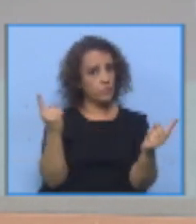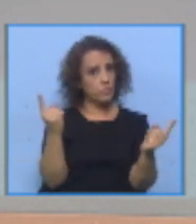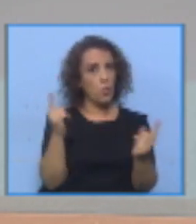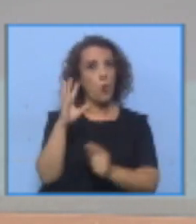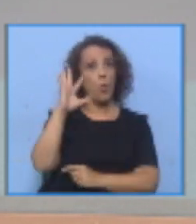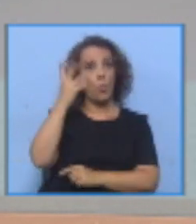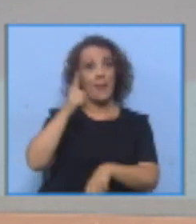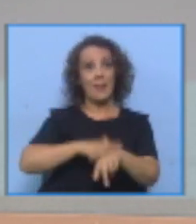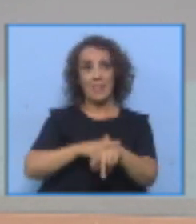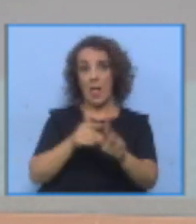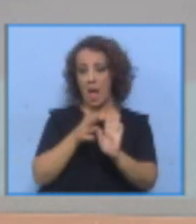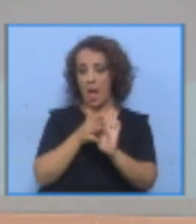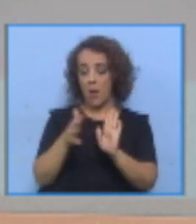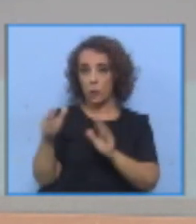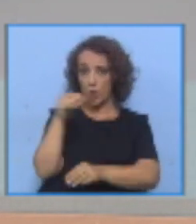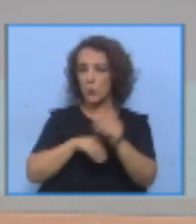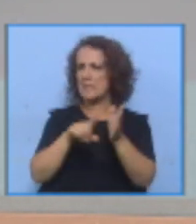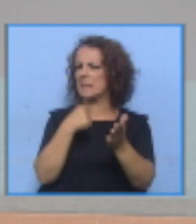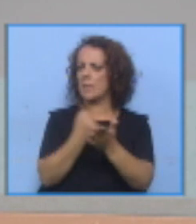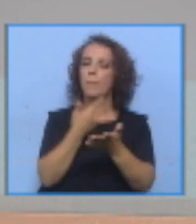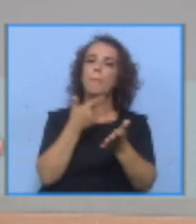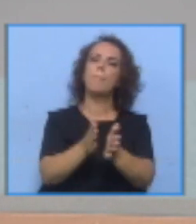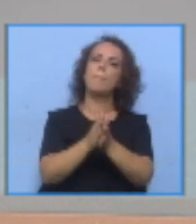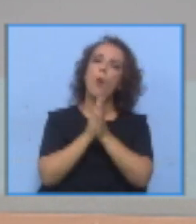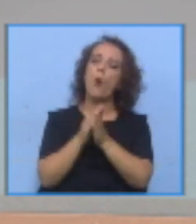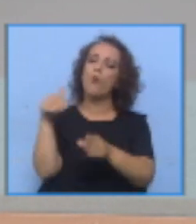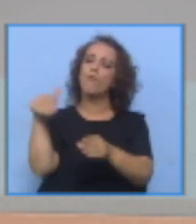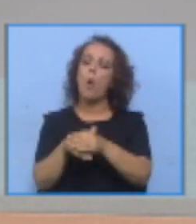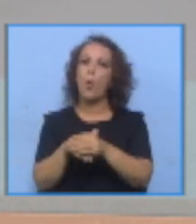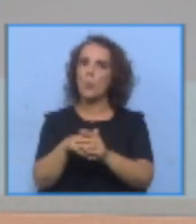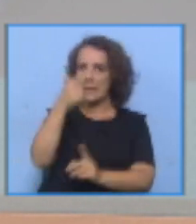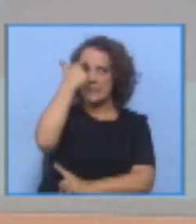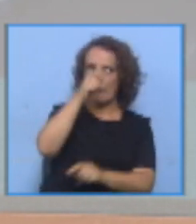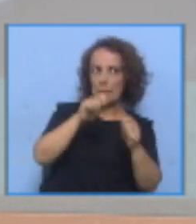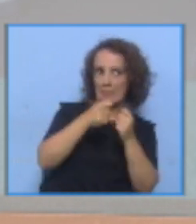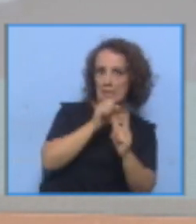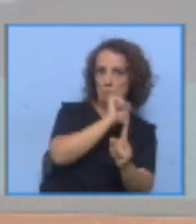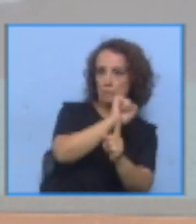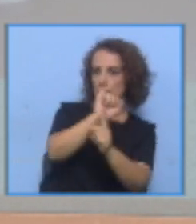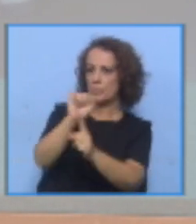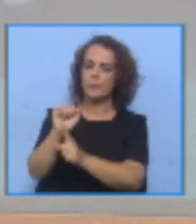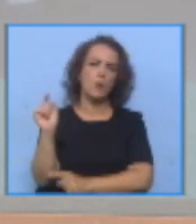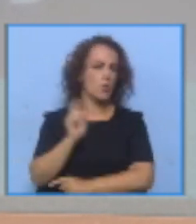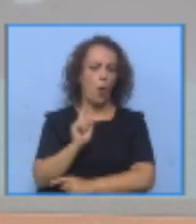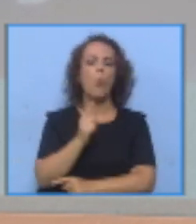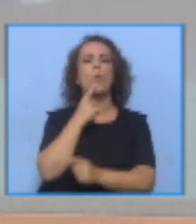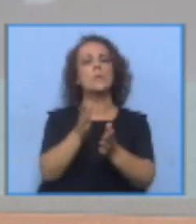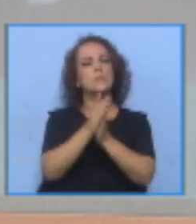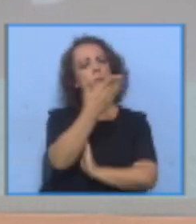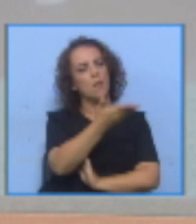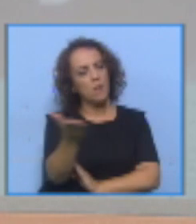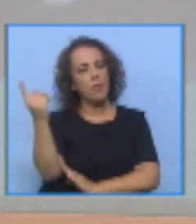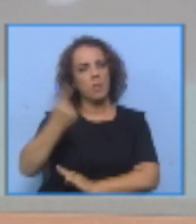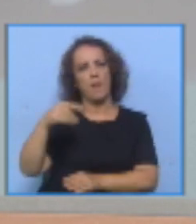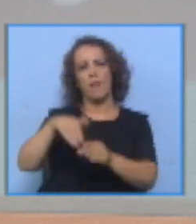períodos eleitorais. Apelar ao voto, não apelar ao voto em nenhum partido, mas lembrar quais são os princípios da doutrina social da